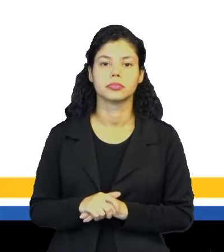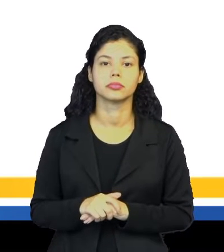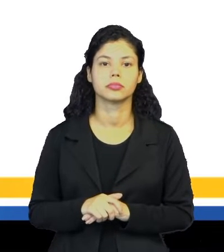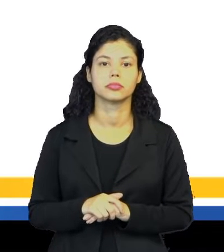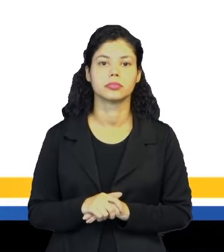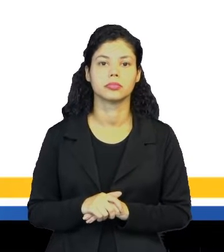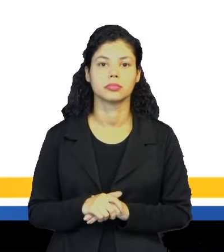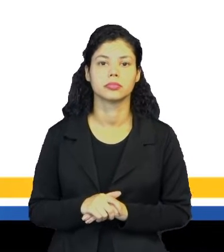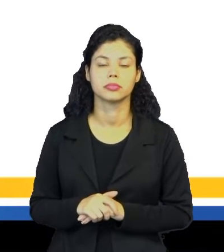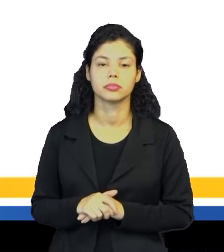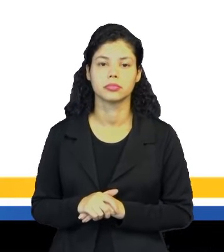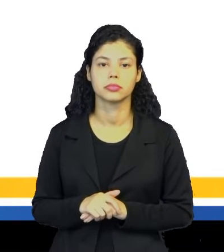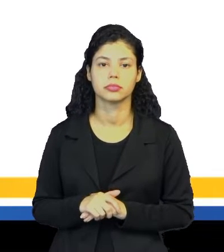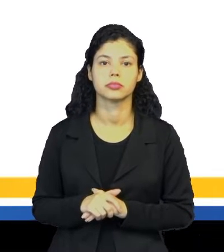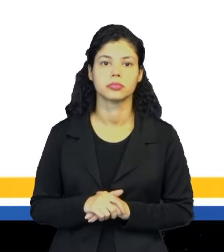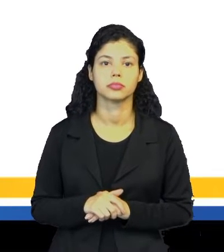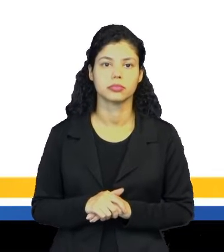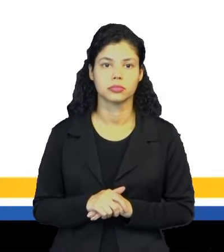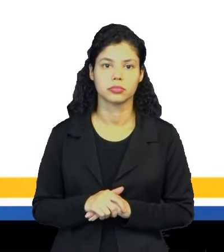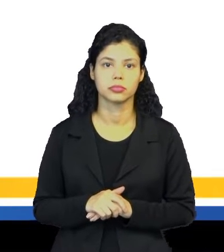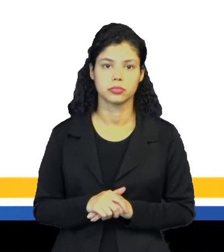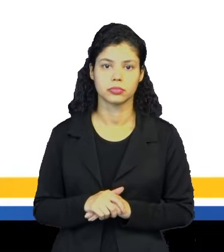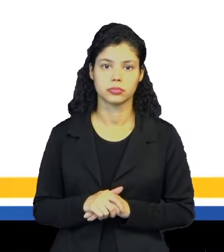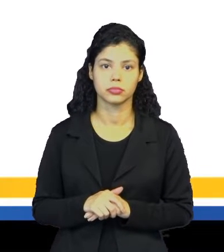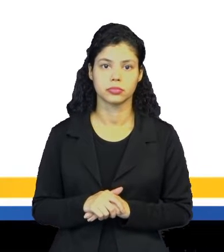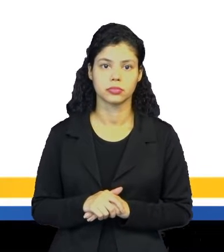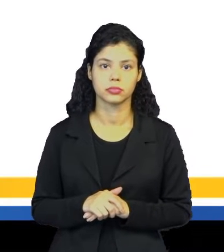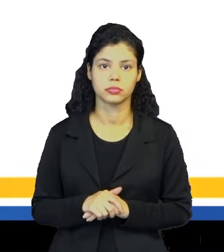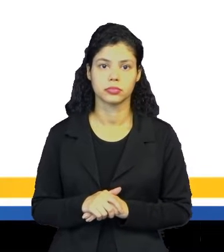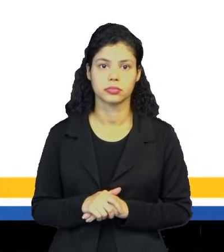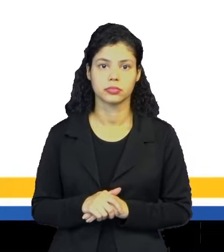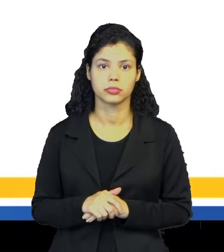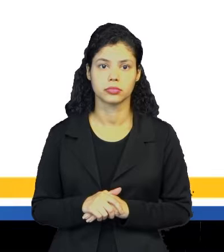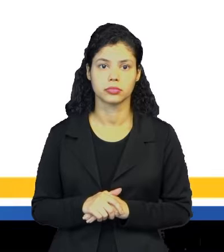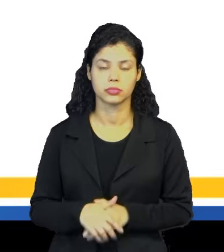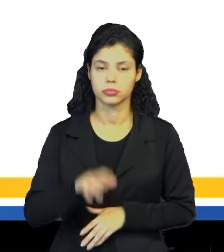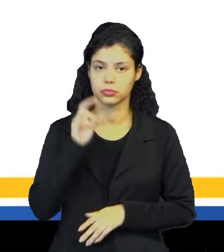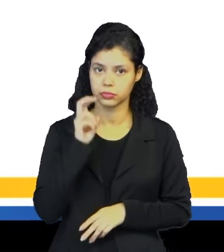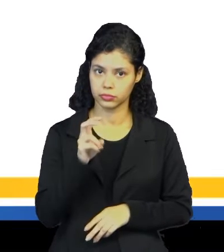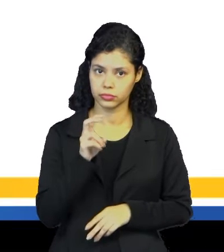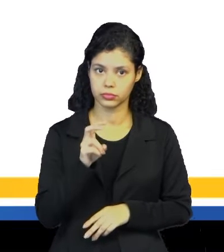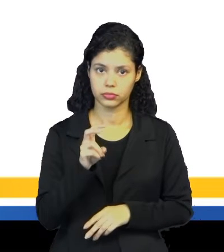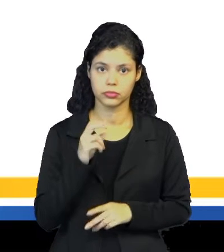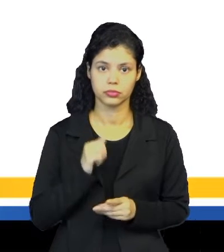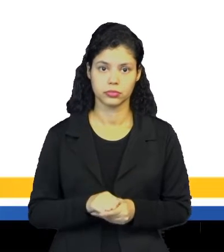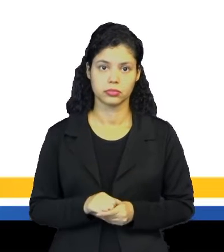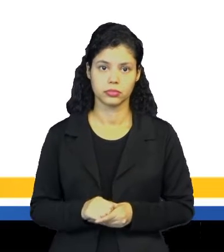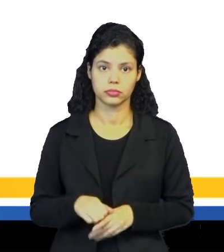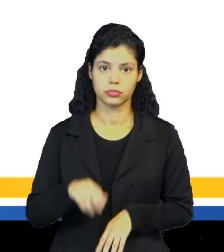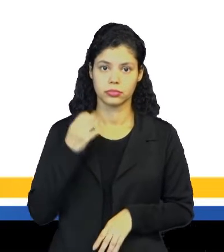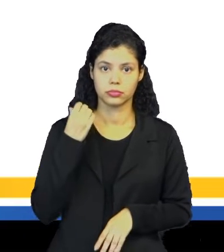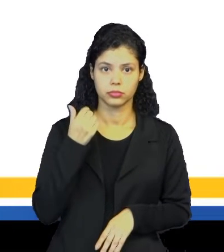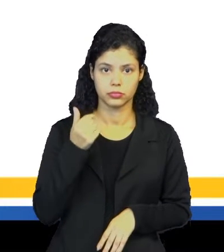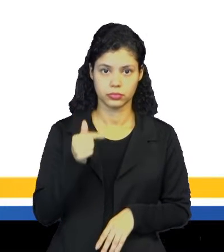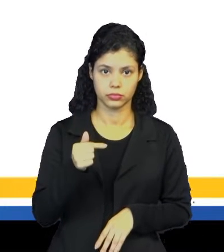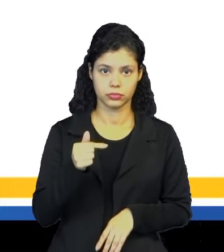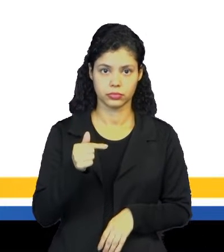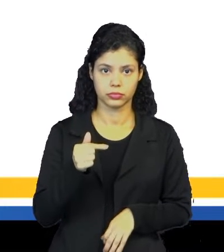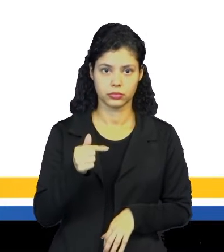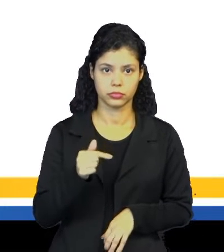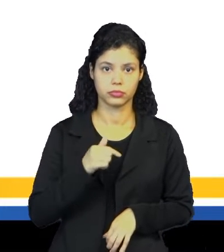lá. Afonso, Beatriz e Débora. Então, Afonso recebeu 5, Beatriz